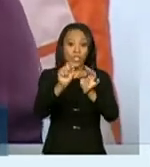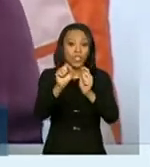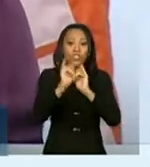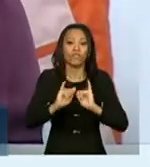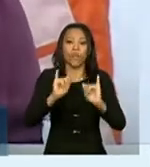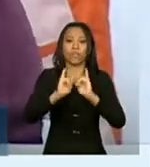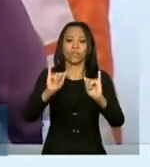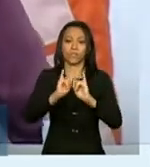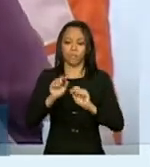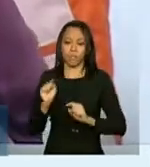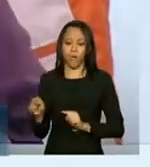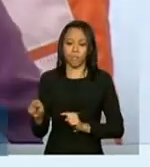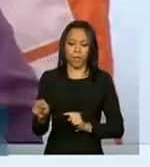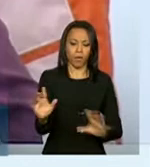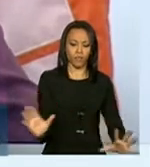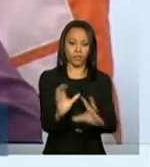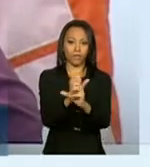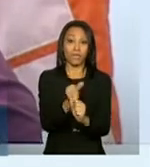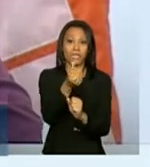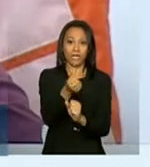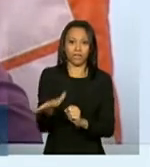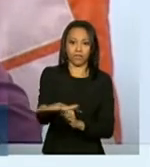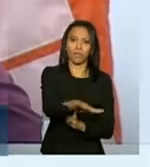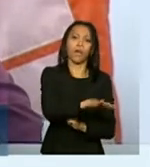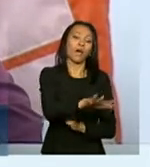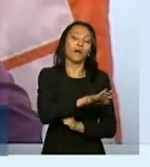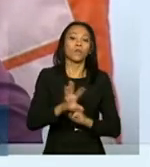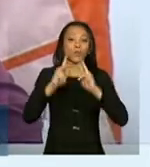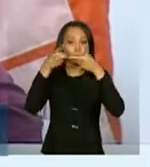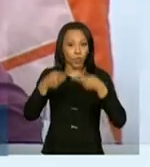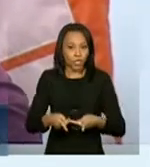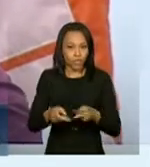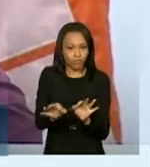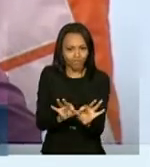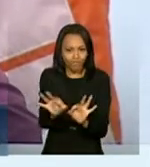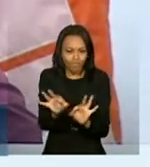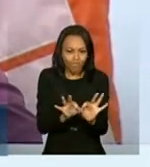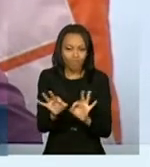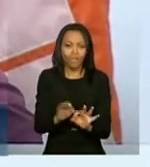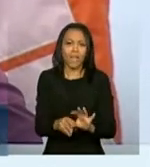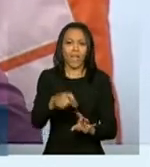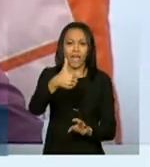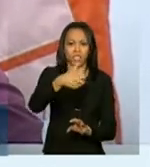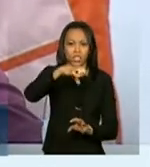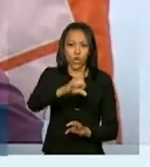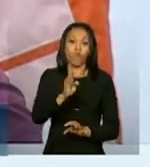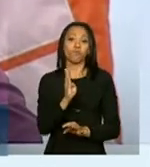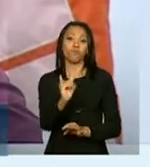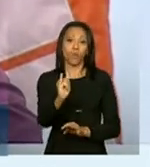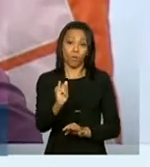Nesses seis setores, os projetos montam a 19 bilhões de reais.